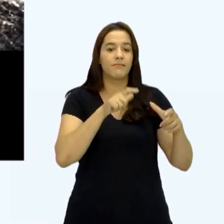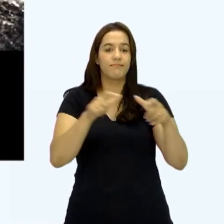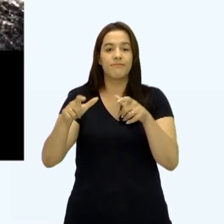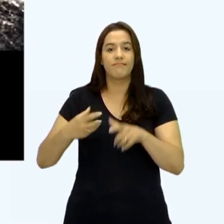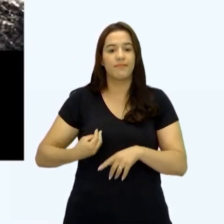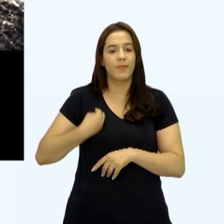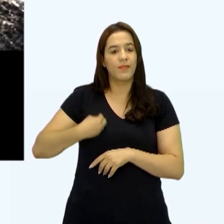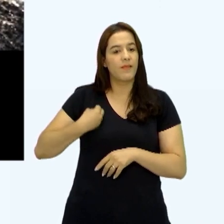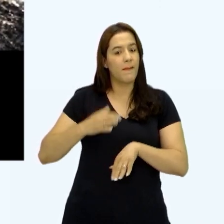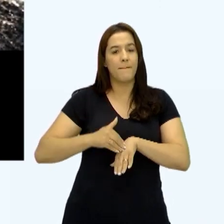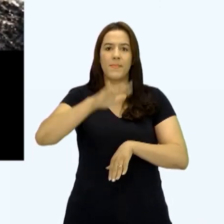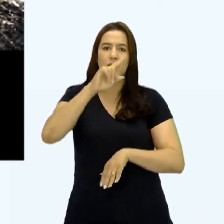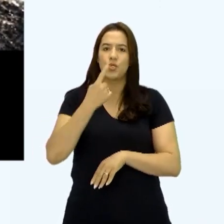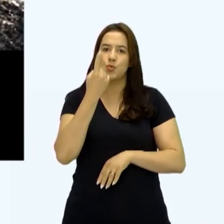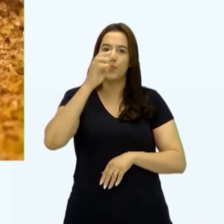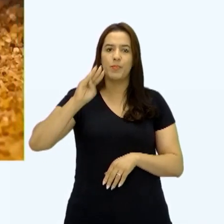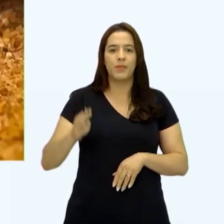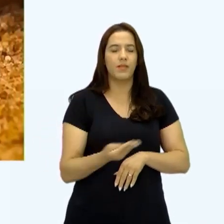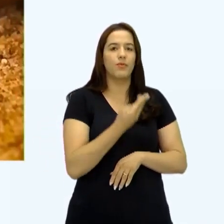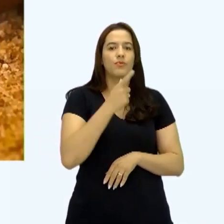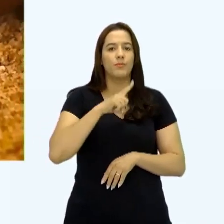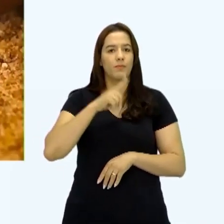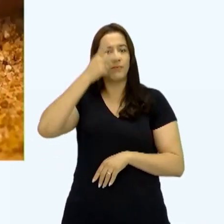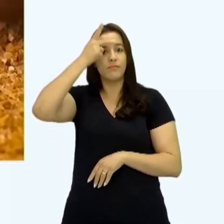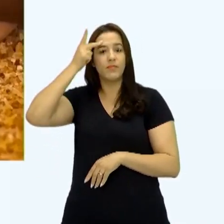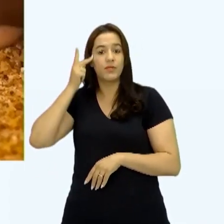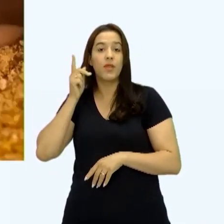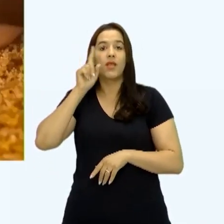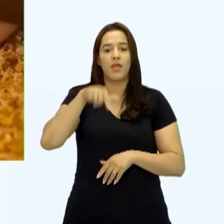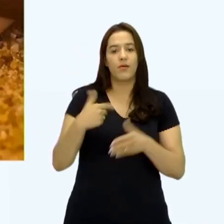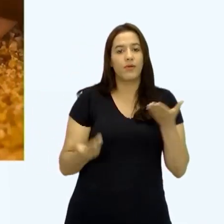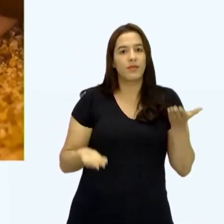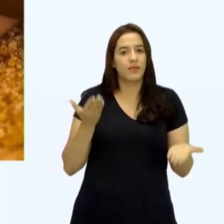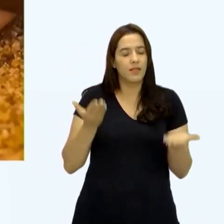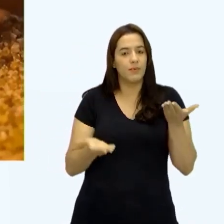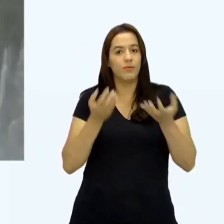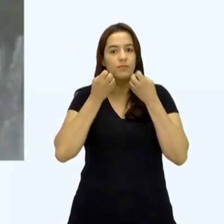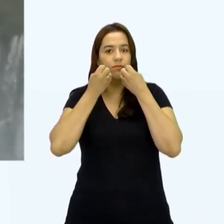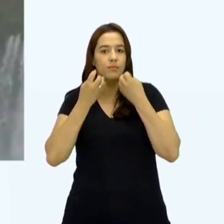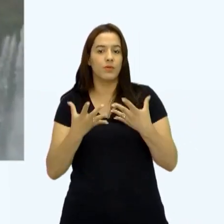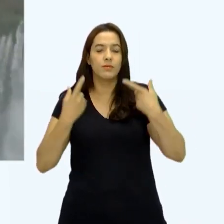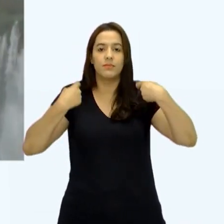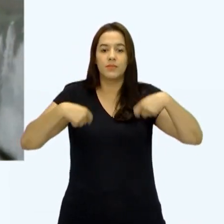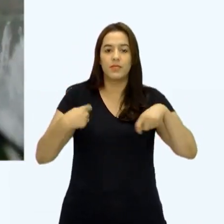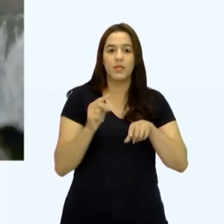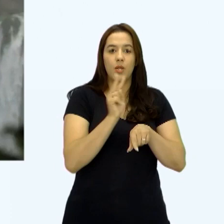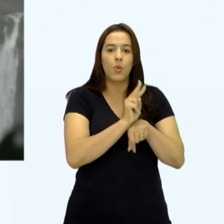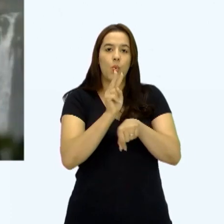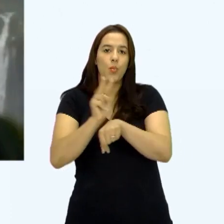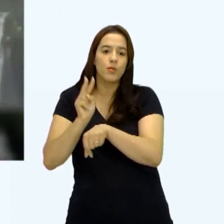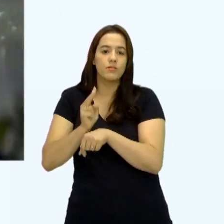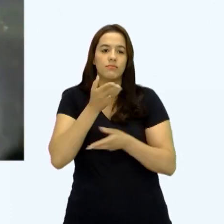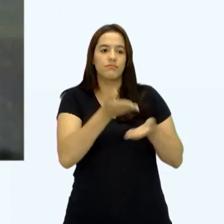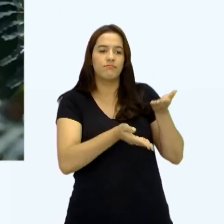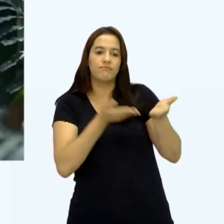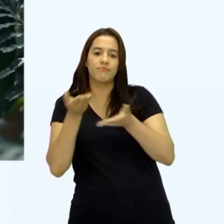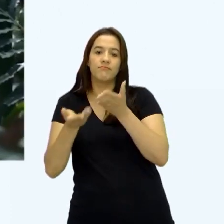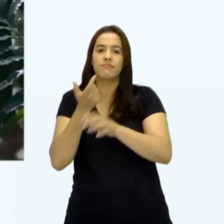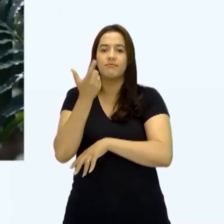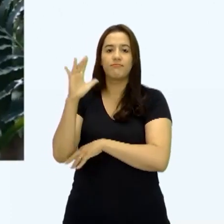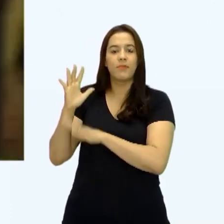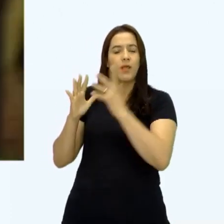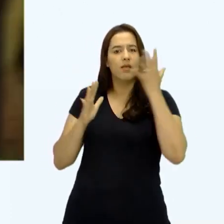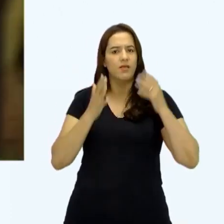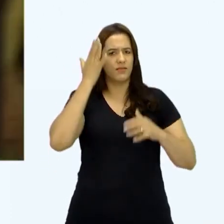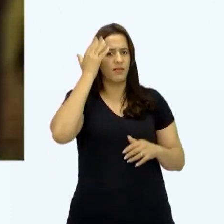para mais de 1 bilhão de pessoas. É um equilíbrio delicado. Para conservar o meio ambiente, devemos reconhecer o papel